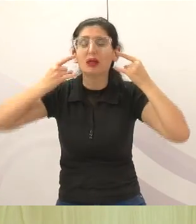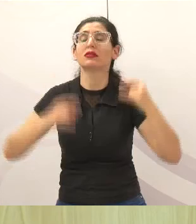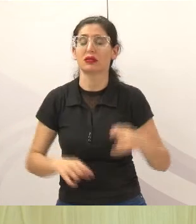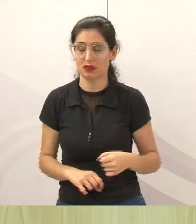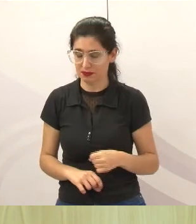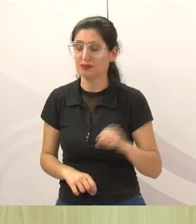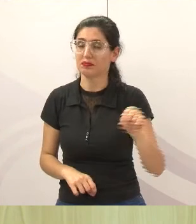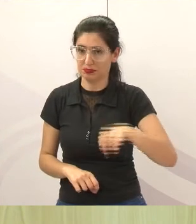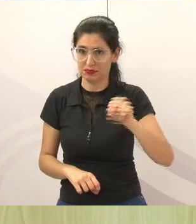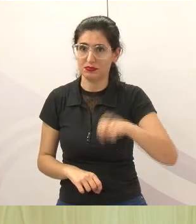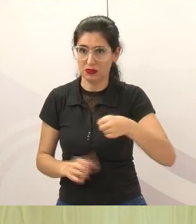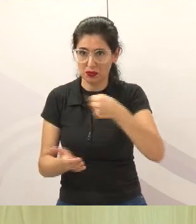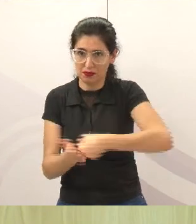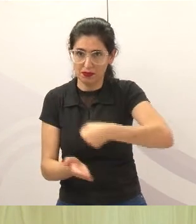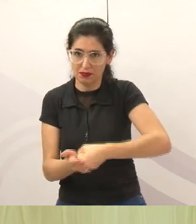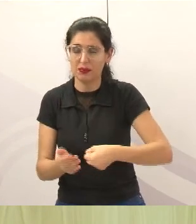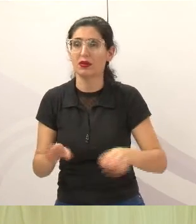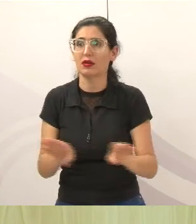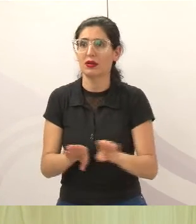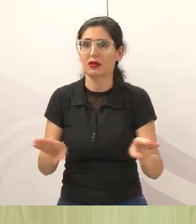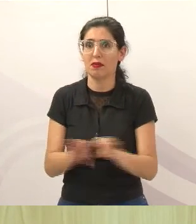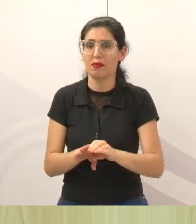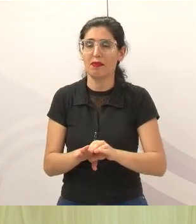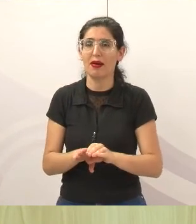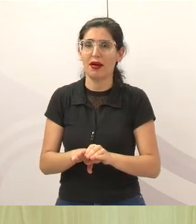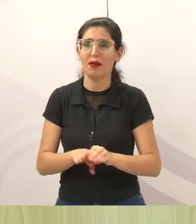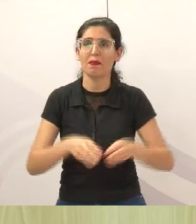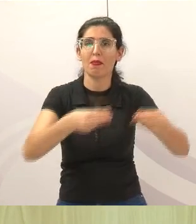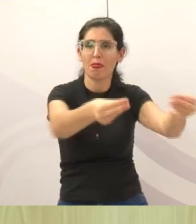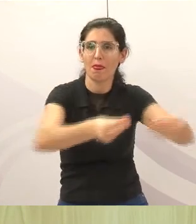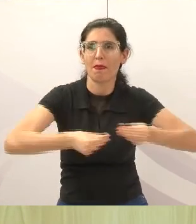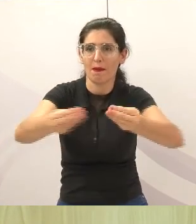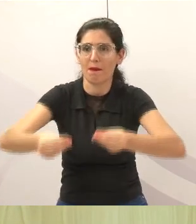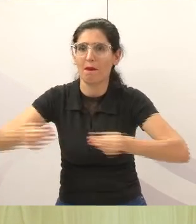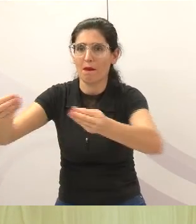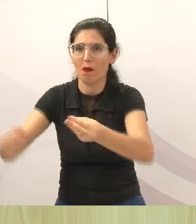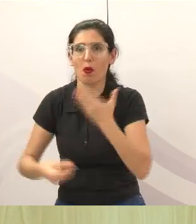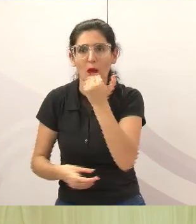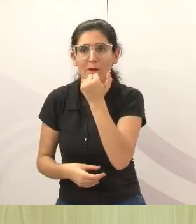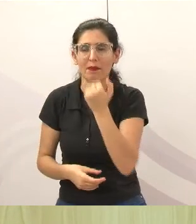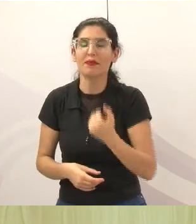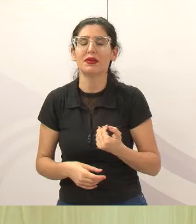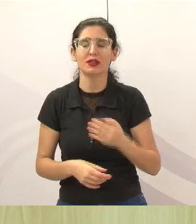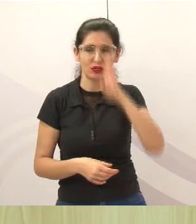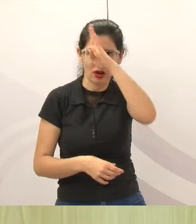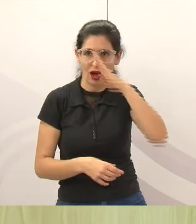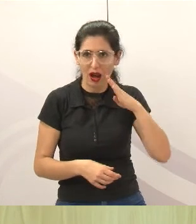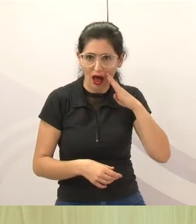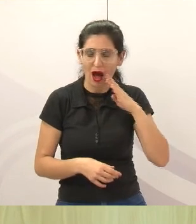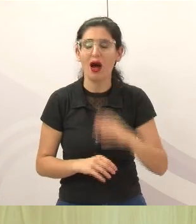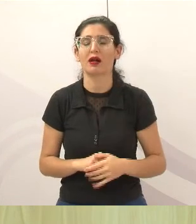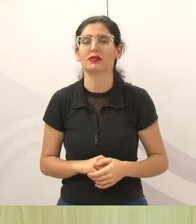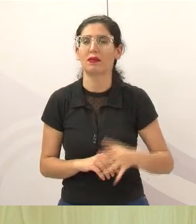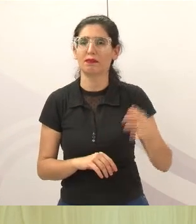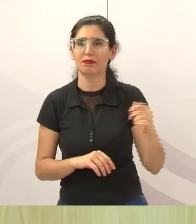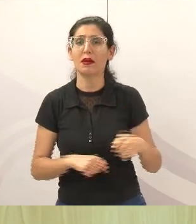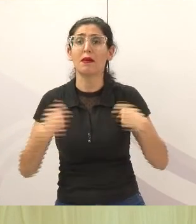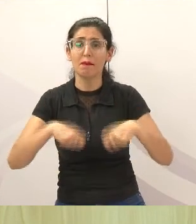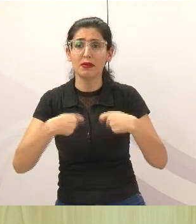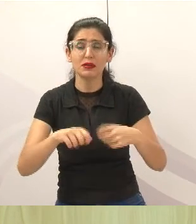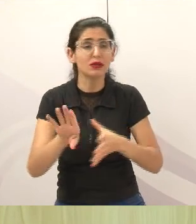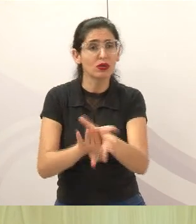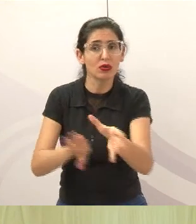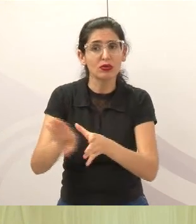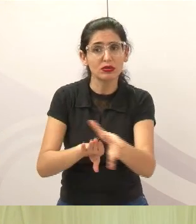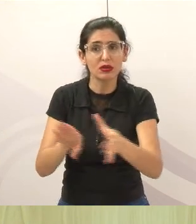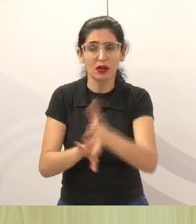e também a nossa campanha de arrecadação de alimento. Lembramos a todos os vereadores que conscientizem os seus assessores, né? Todos